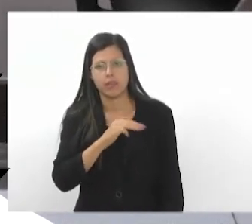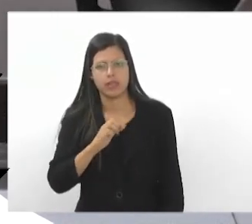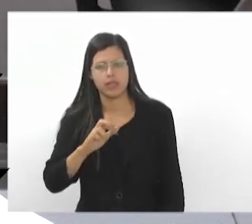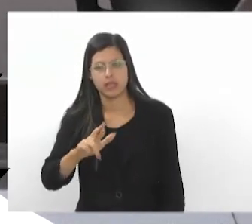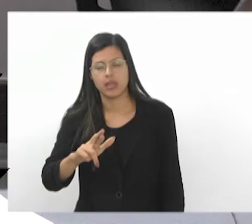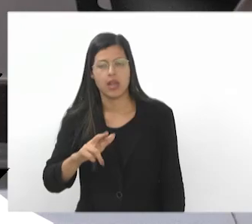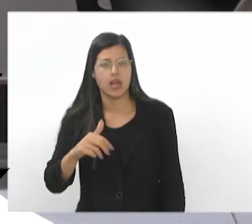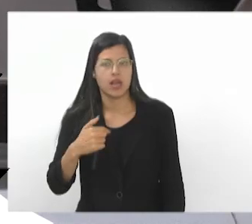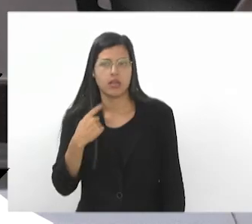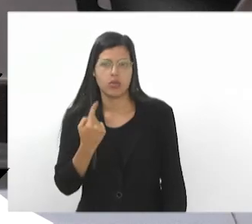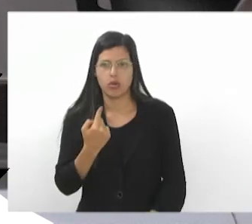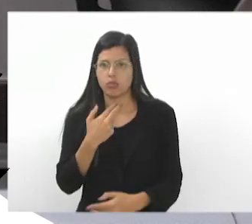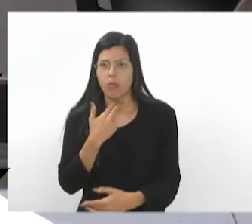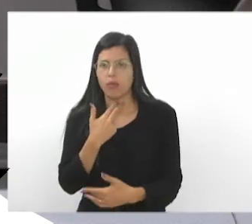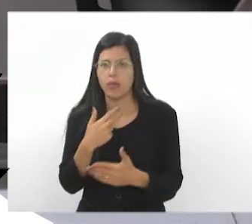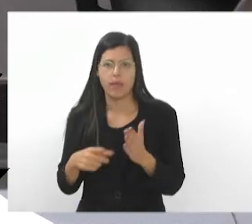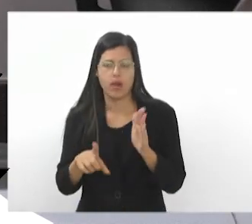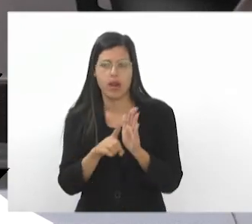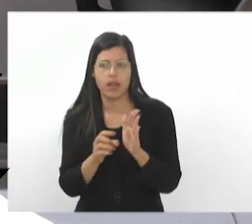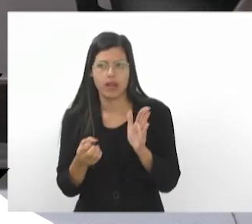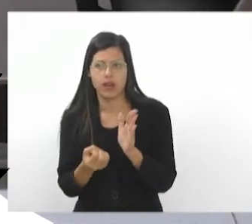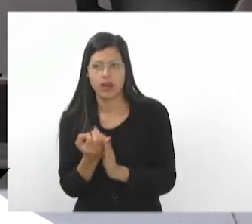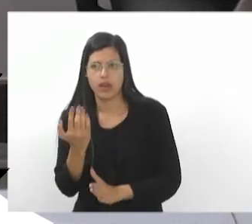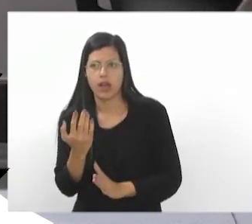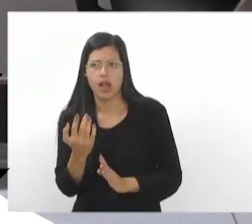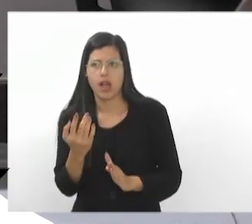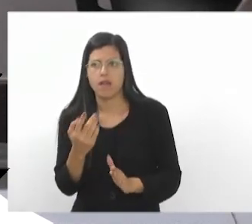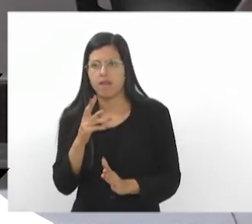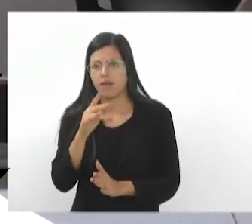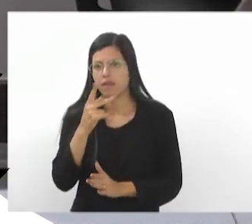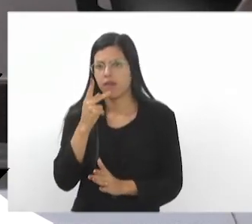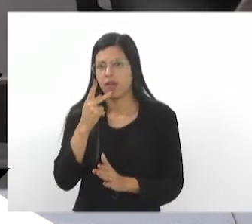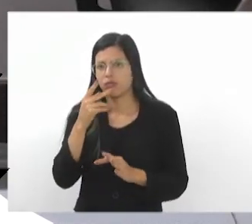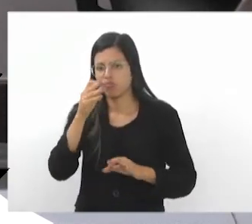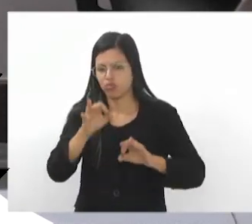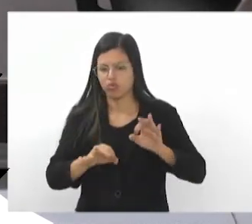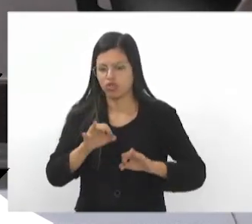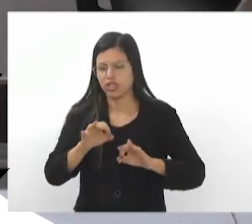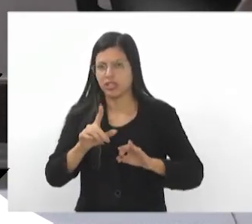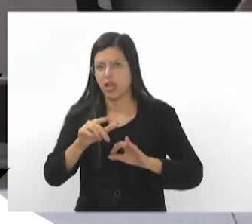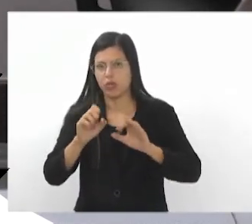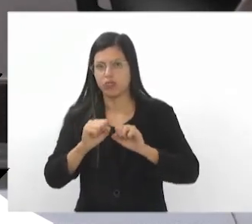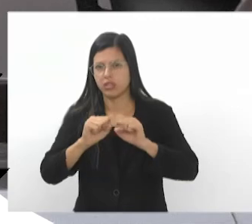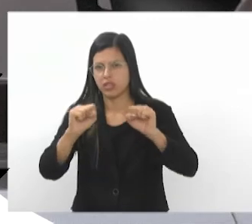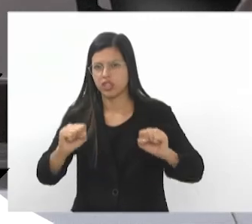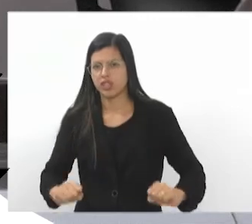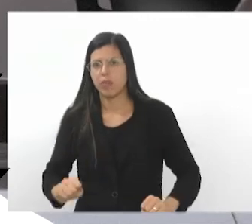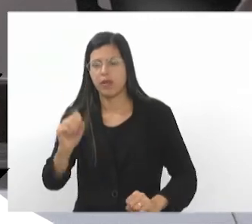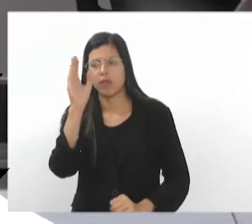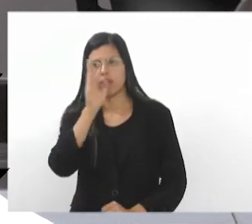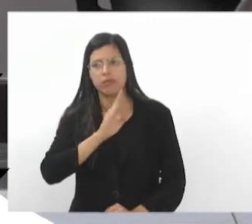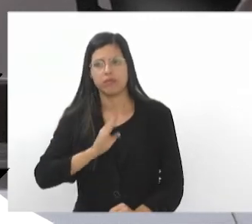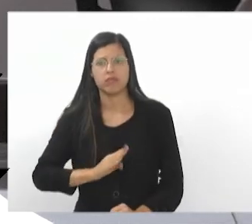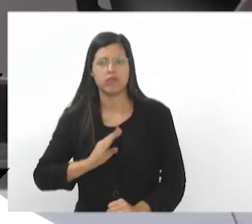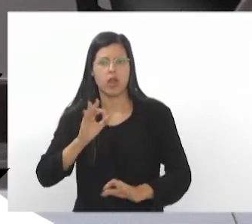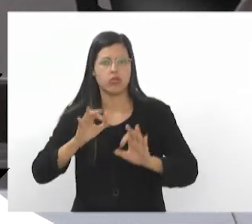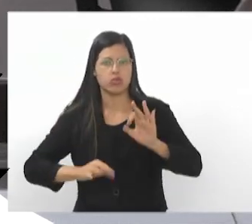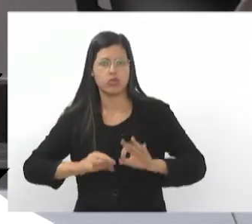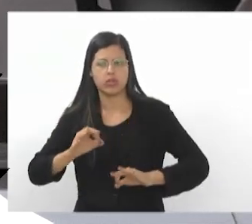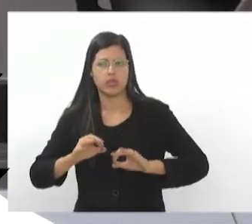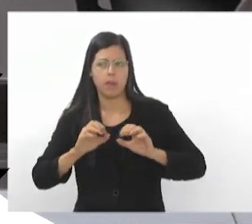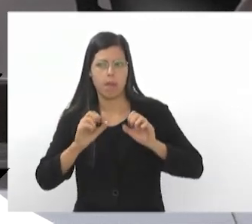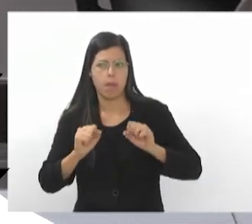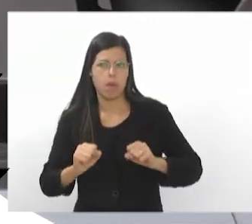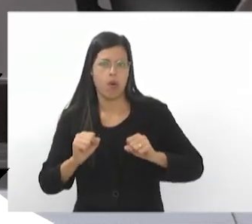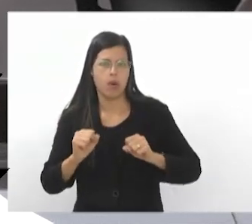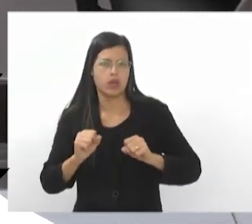vai me dizer que mas a justiça é o sistema nacional. Então a justiça pode, e o parlamento